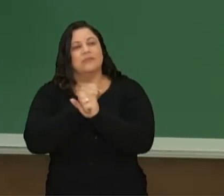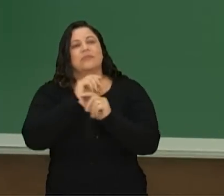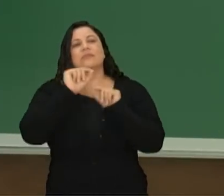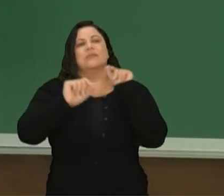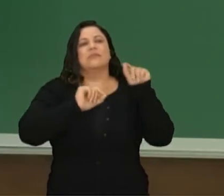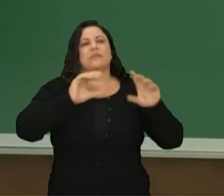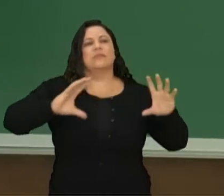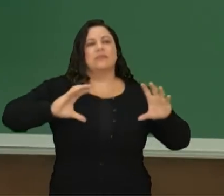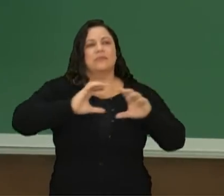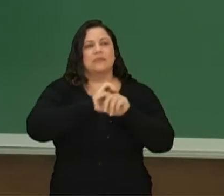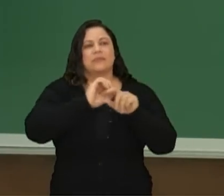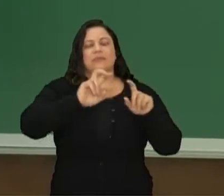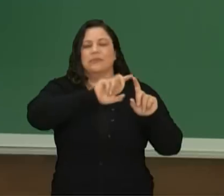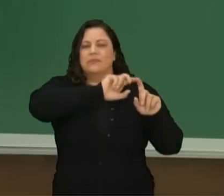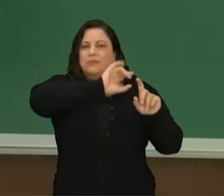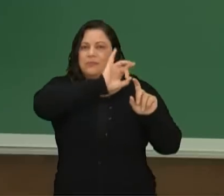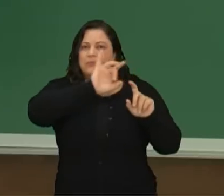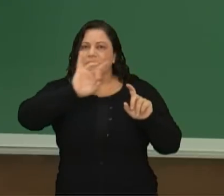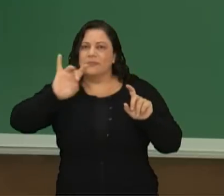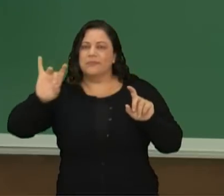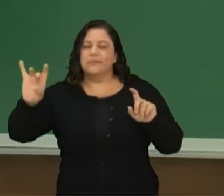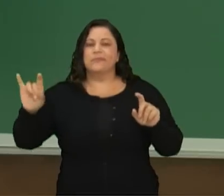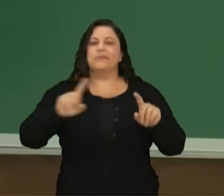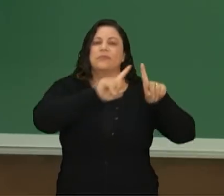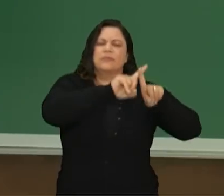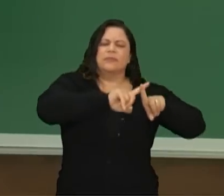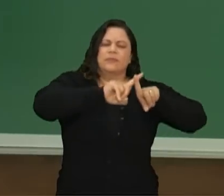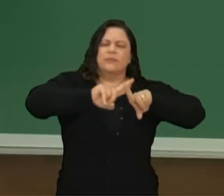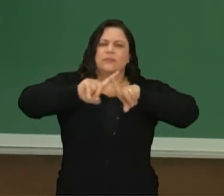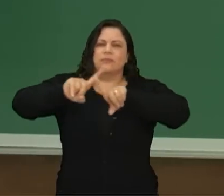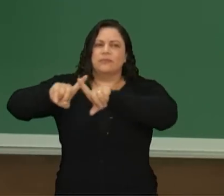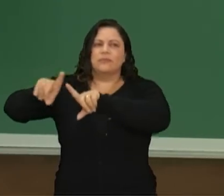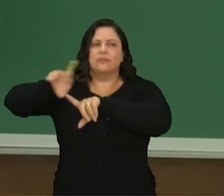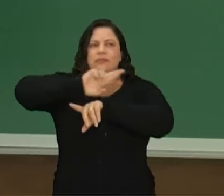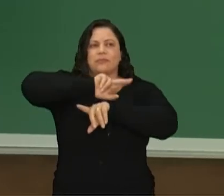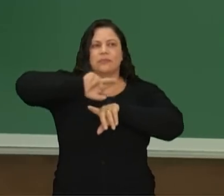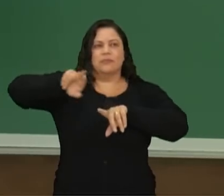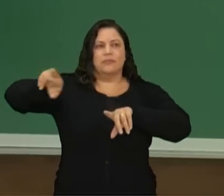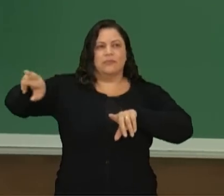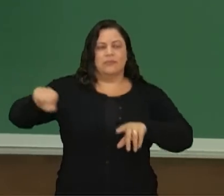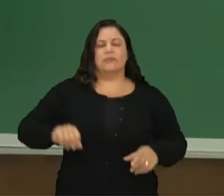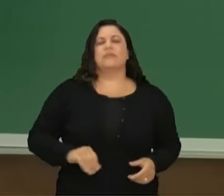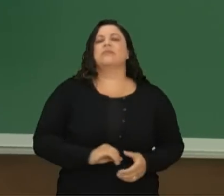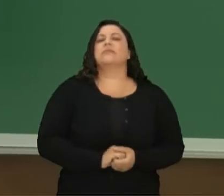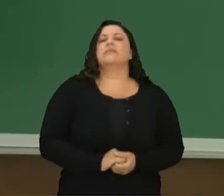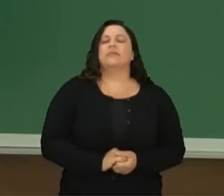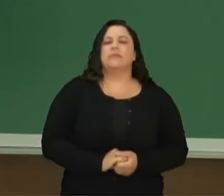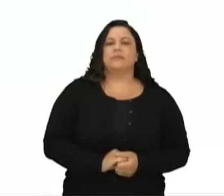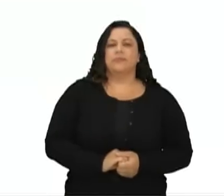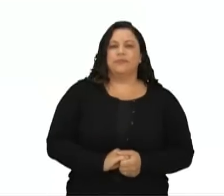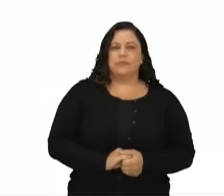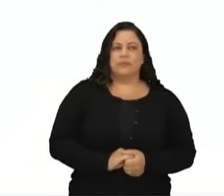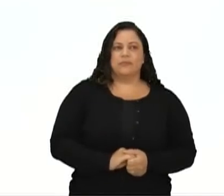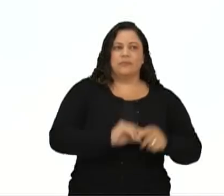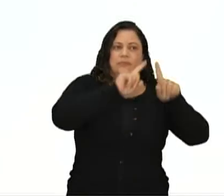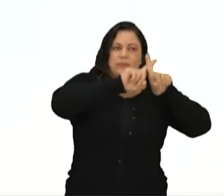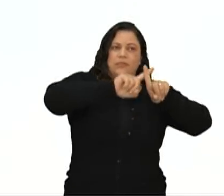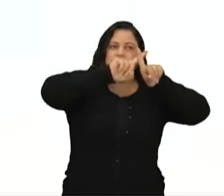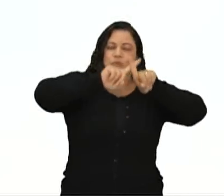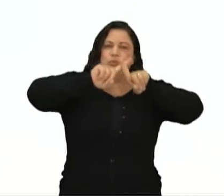Agora, resolvendo primeiro a nossa multiplicação, 0 vezes 1, 0. 1 vezes